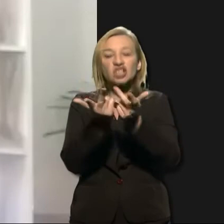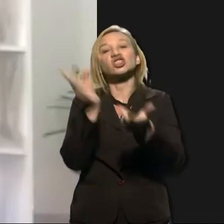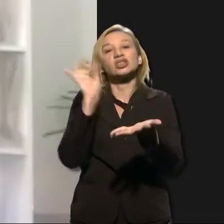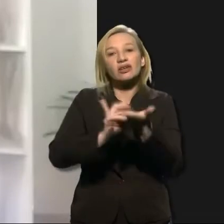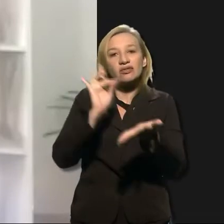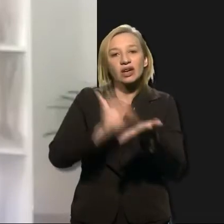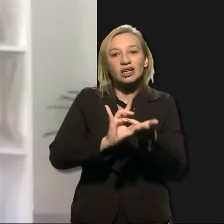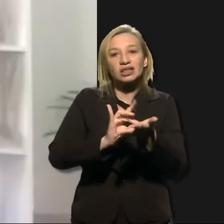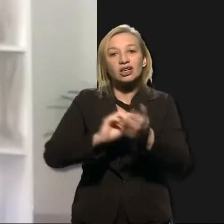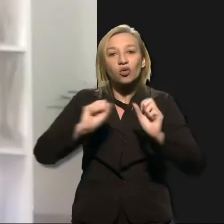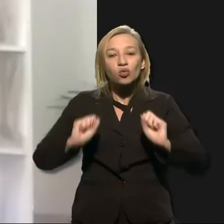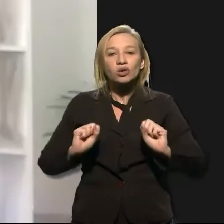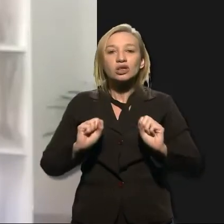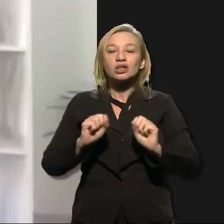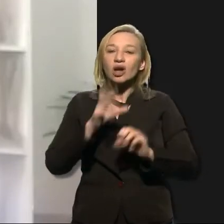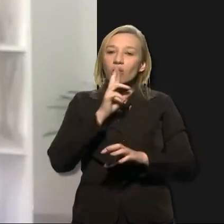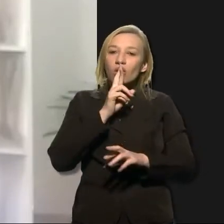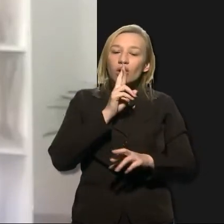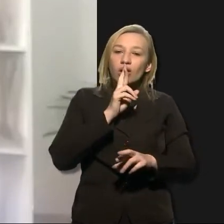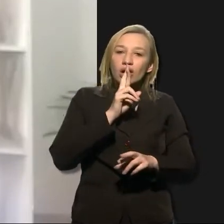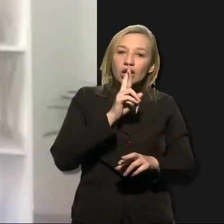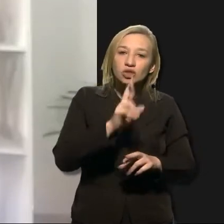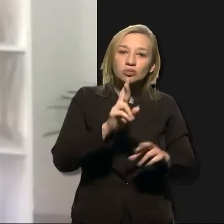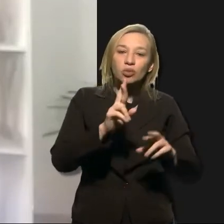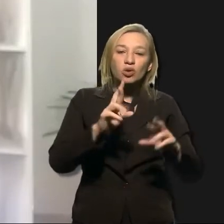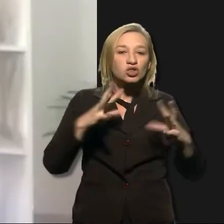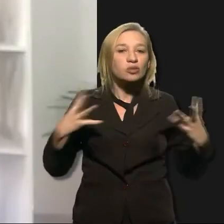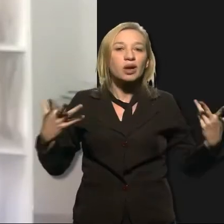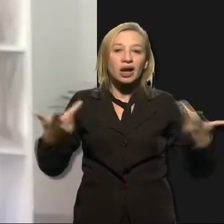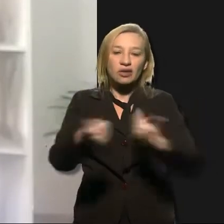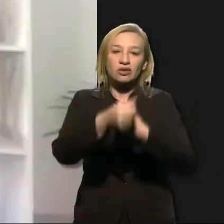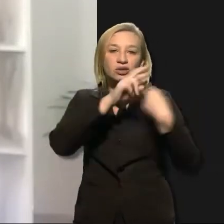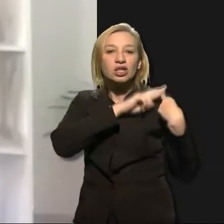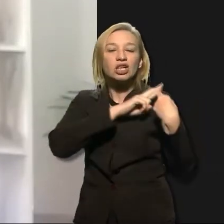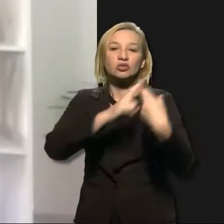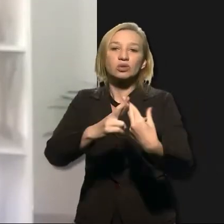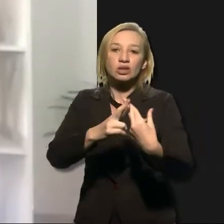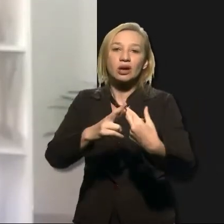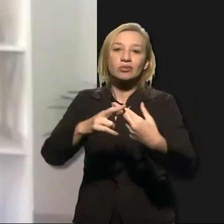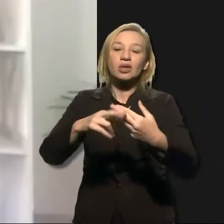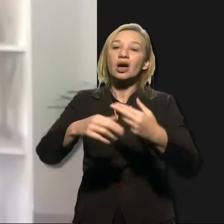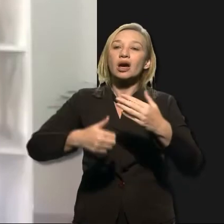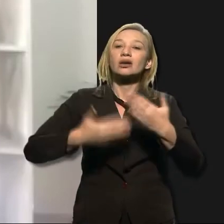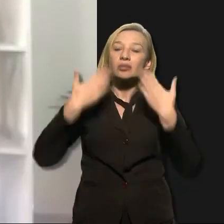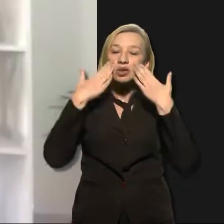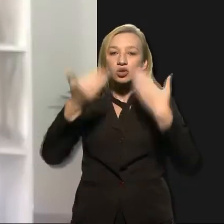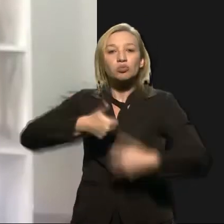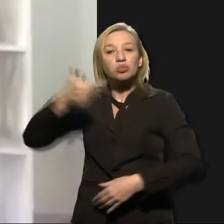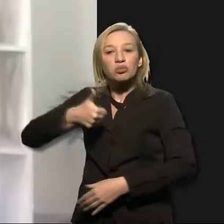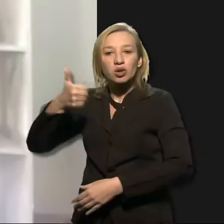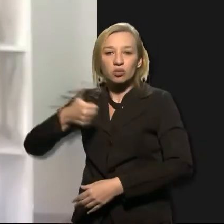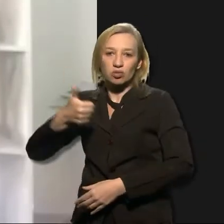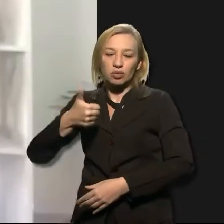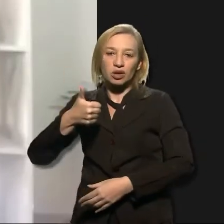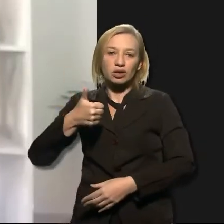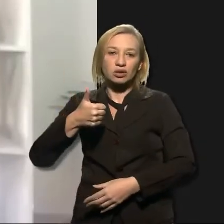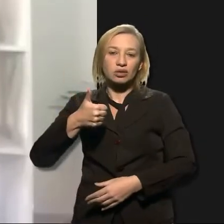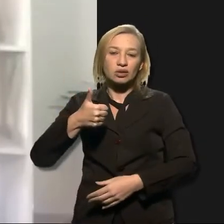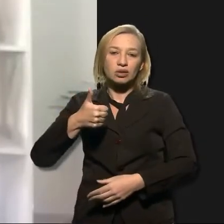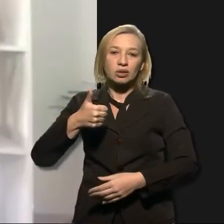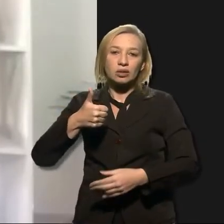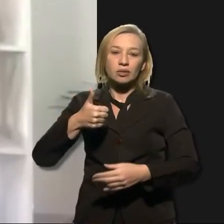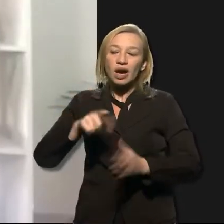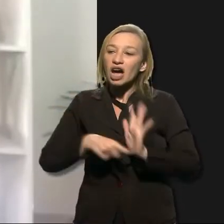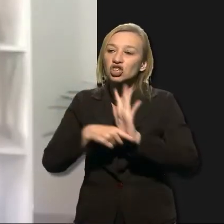pandemia. Então, a LERJ, na verdade, deu um show de responsabilidade, se apresentou